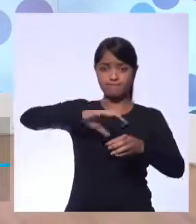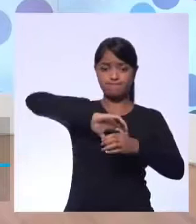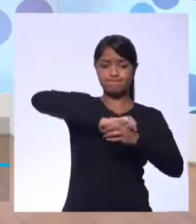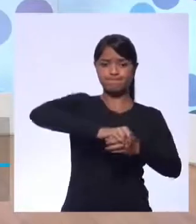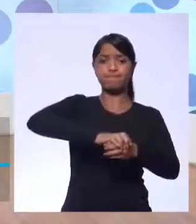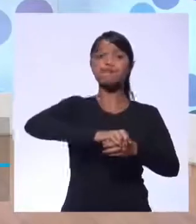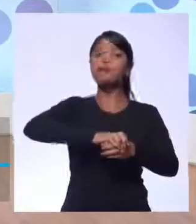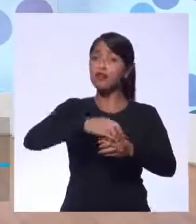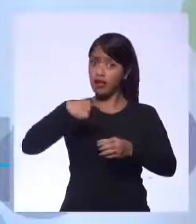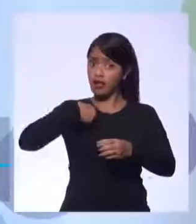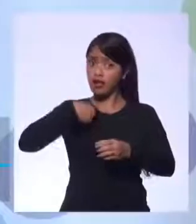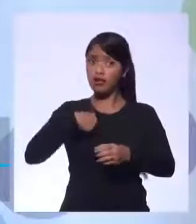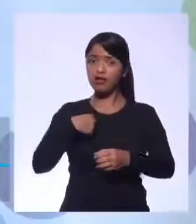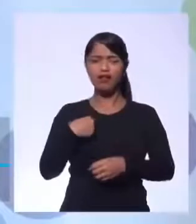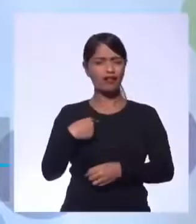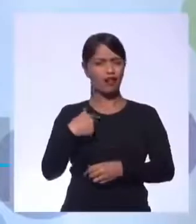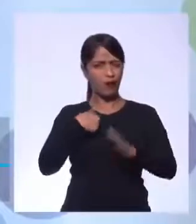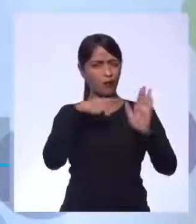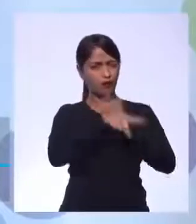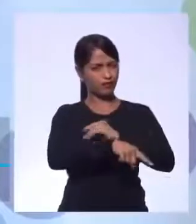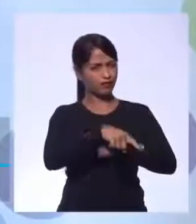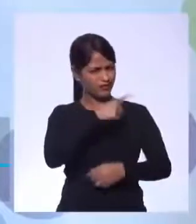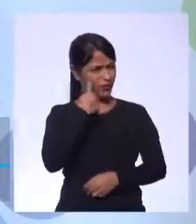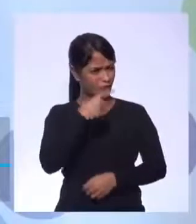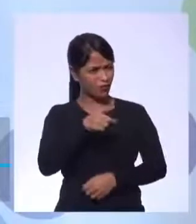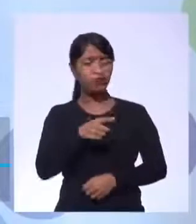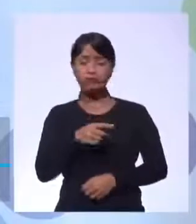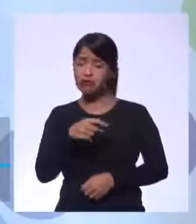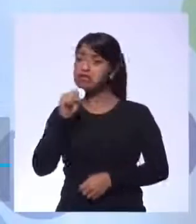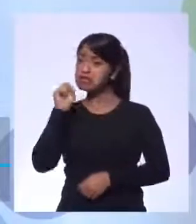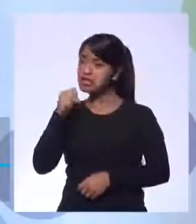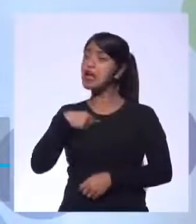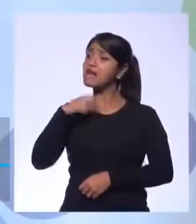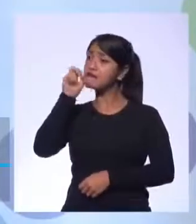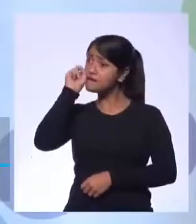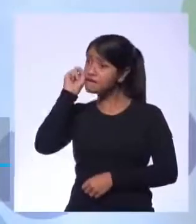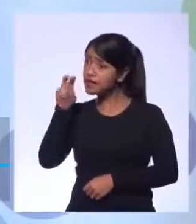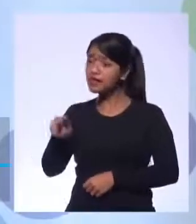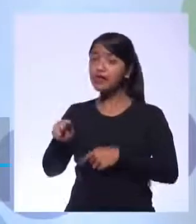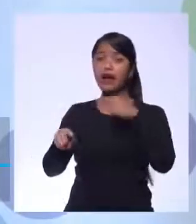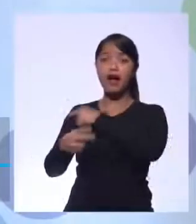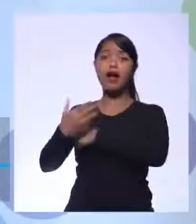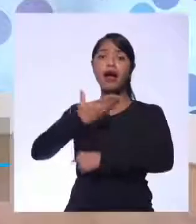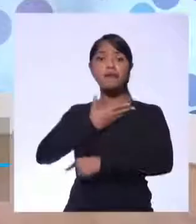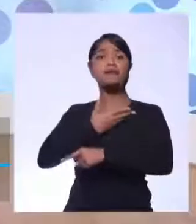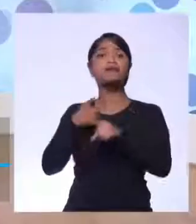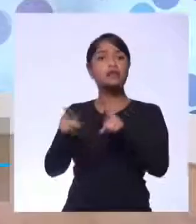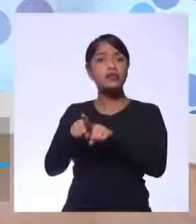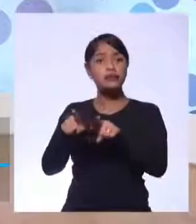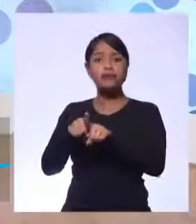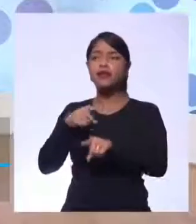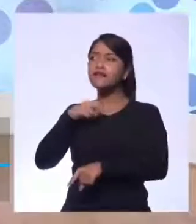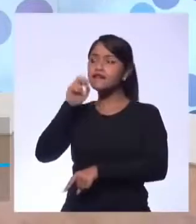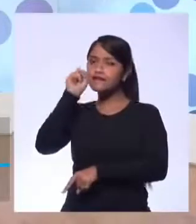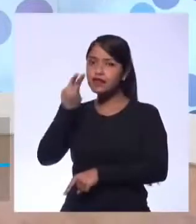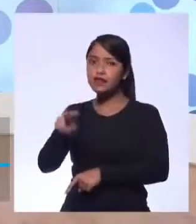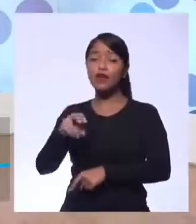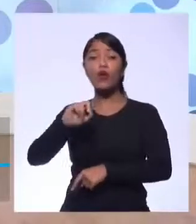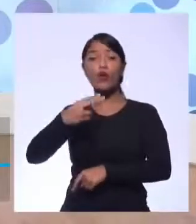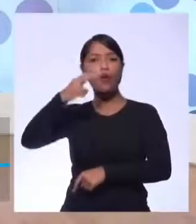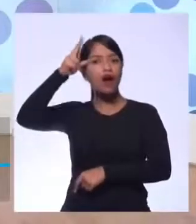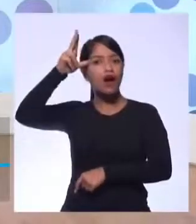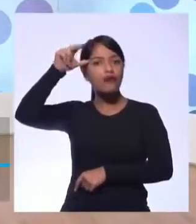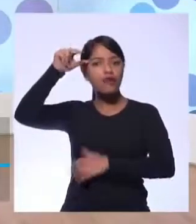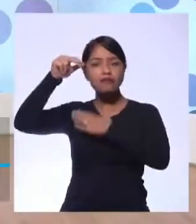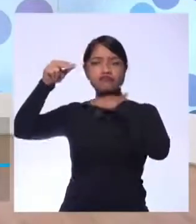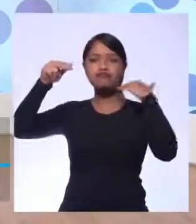fala, eu vi. Ah, você viu o Saci? Eu já vi. Fulano já viu também. Colocou, guardou o Saci Ou dentro da quando fala que garrafa. existe a mula sem cabeça. Ou